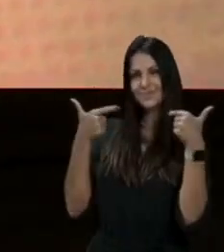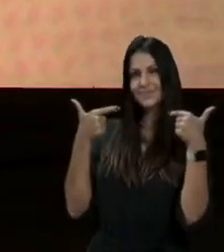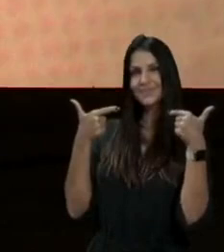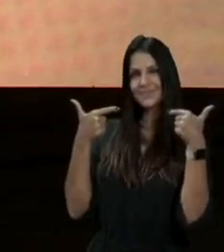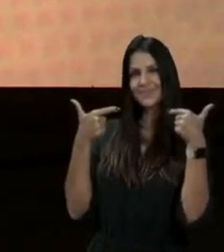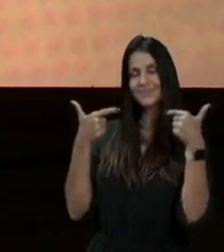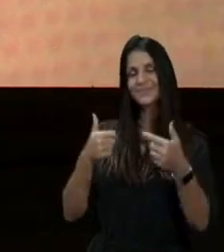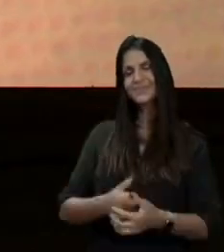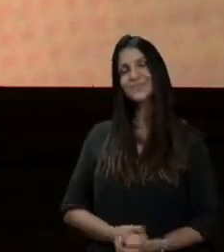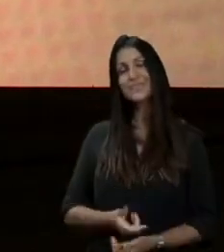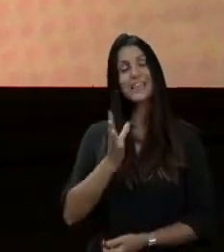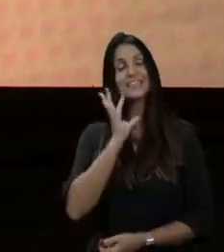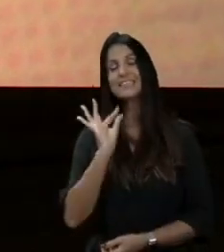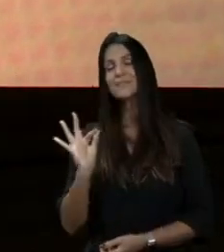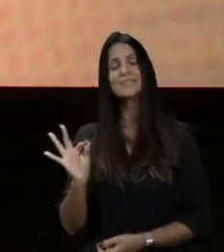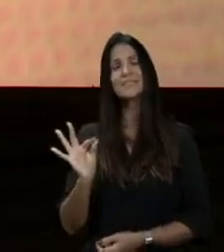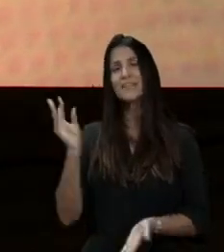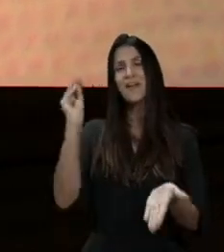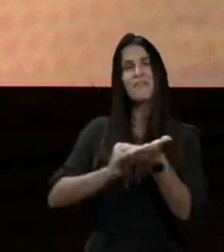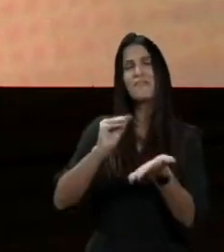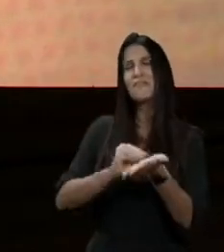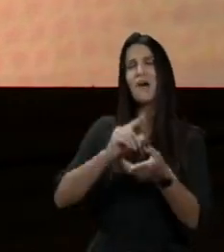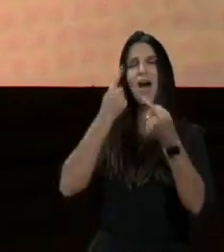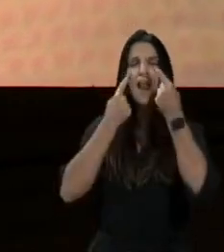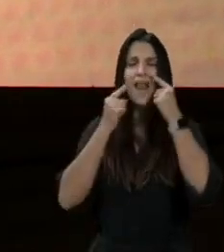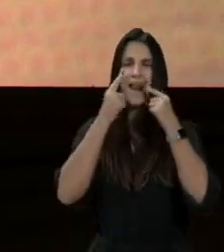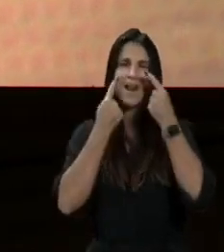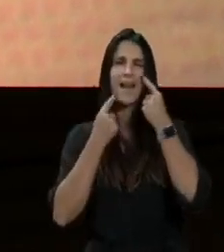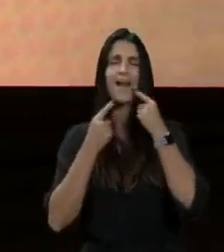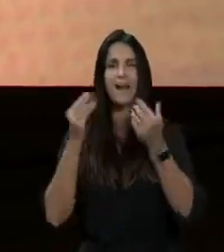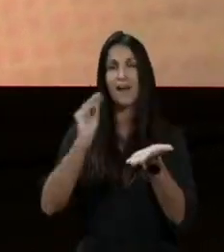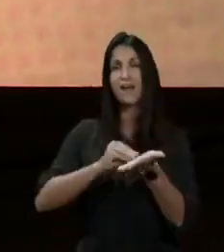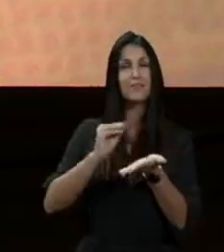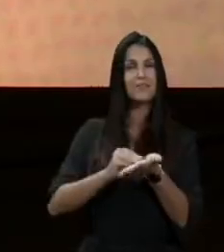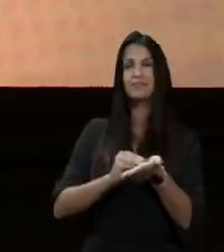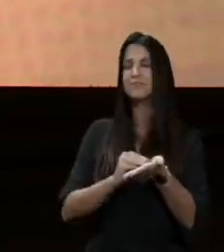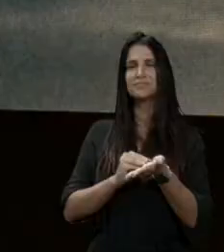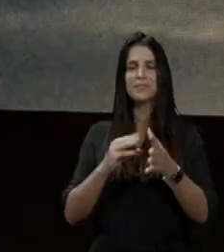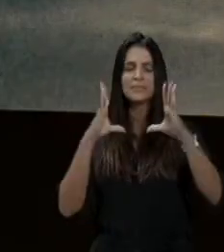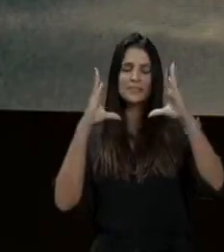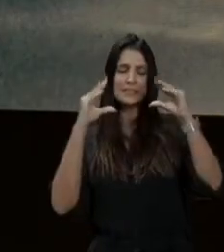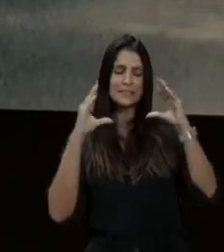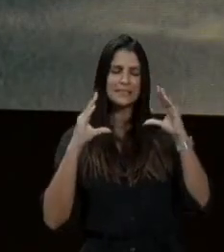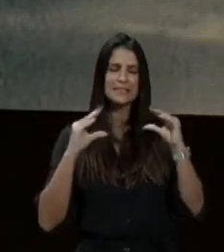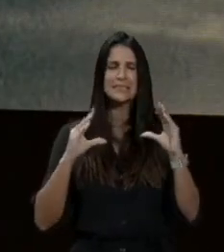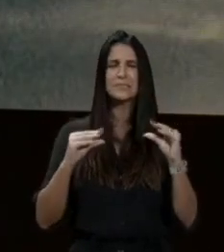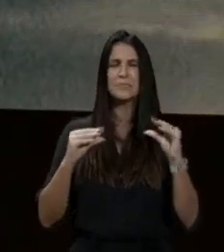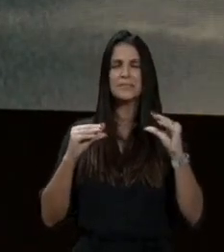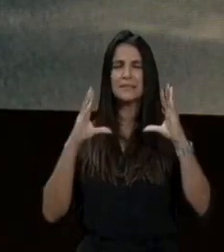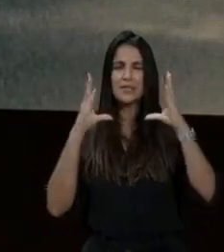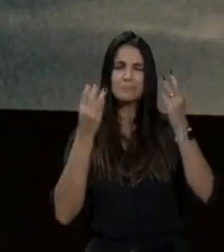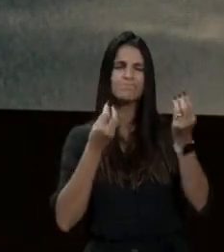e nós não temos mais lágrimas nos olhos e nós não temos mais a sensibilidade que nós precisamos